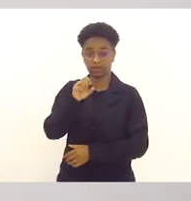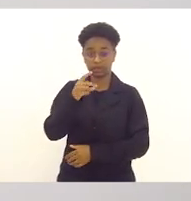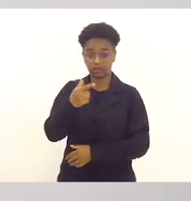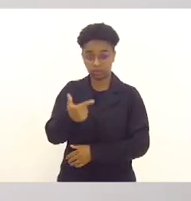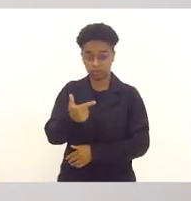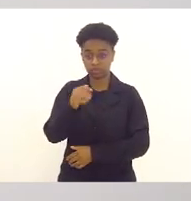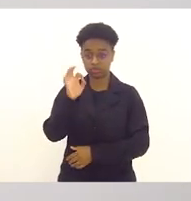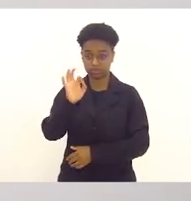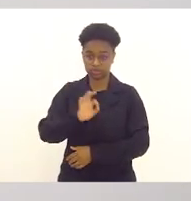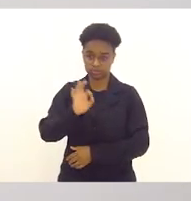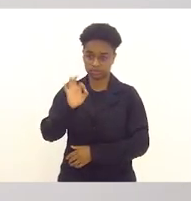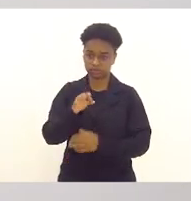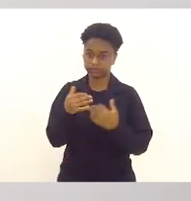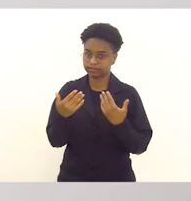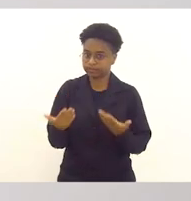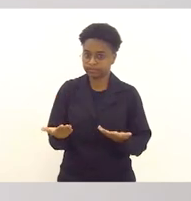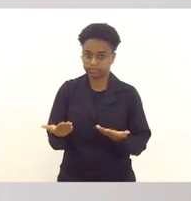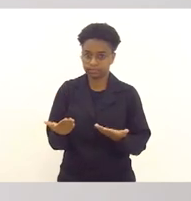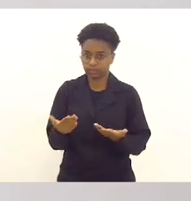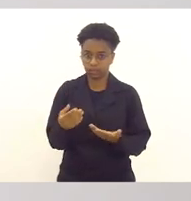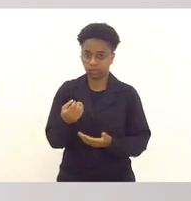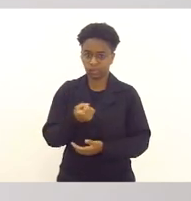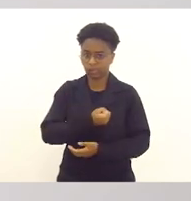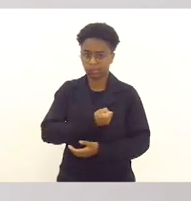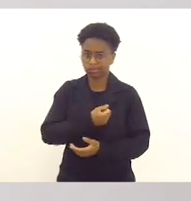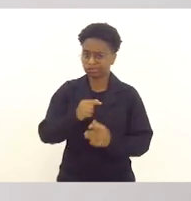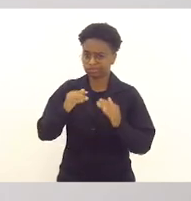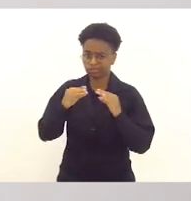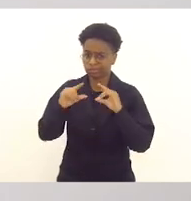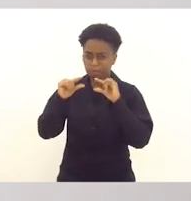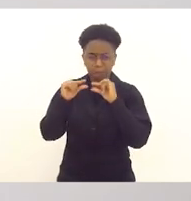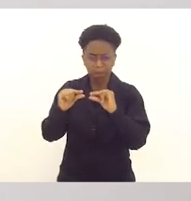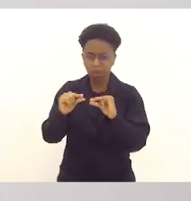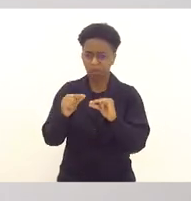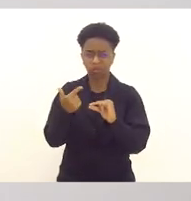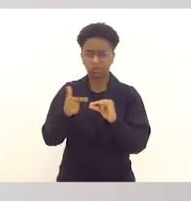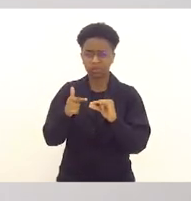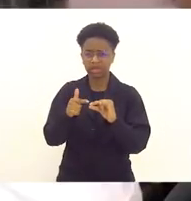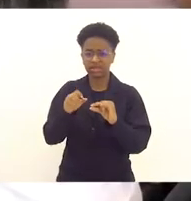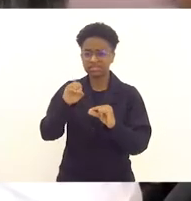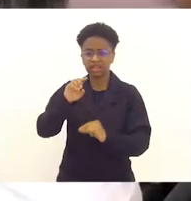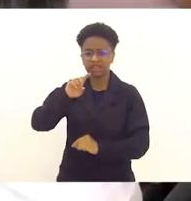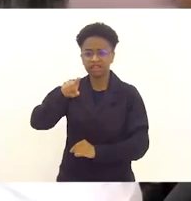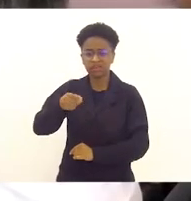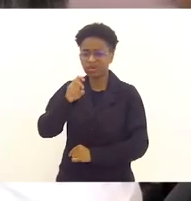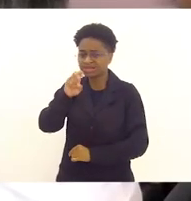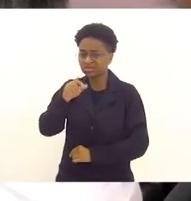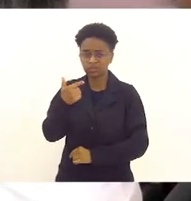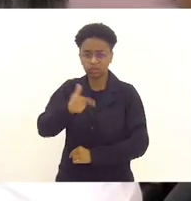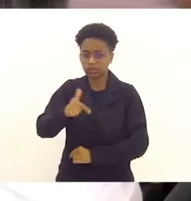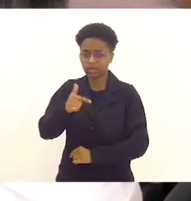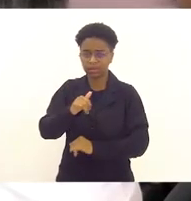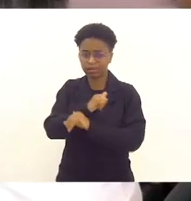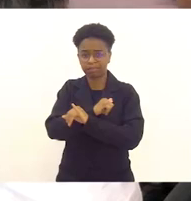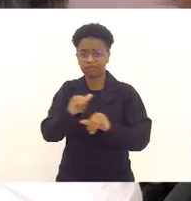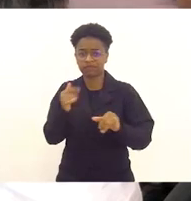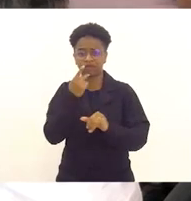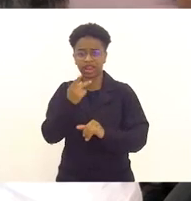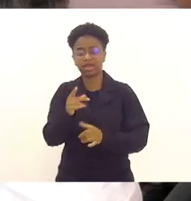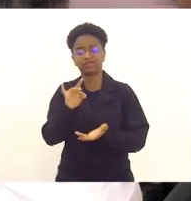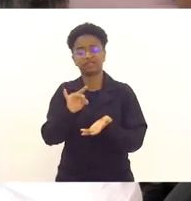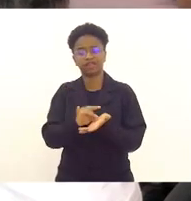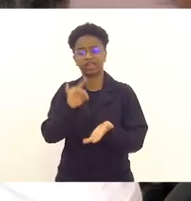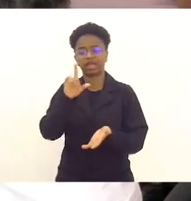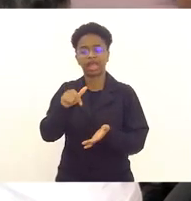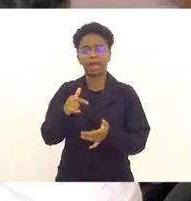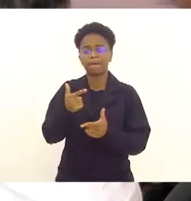dos casos olha aqui número irrisório ou seja a gente não tem nem por cento de caso para dizer que isso de